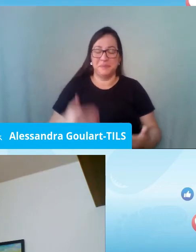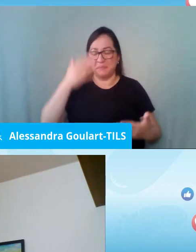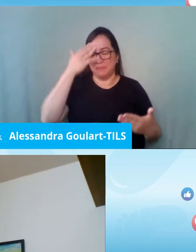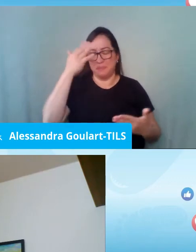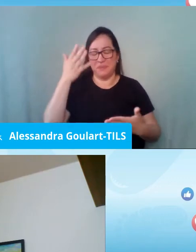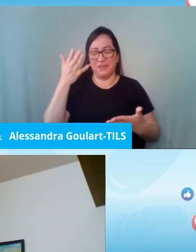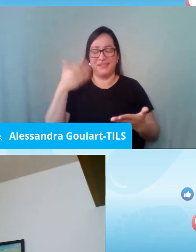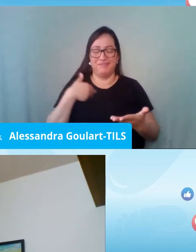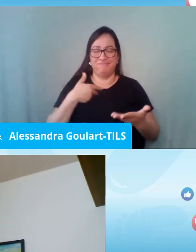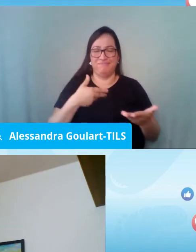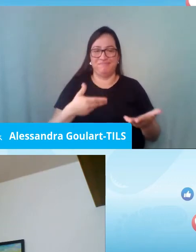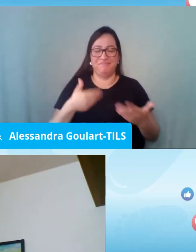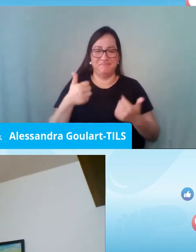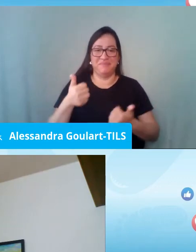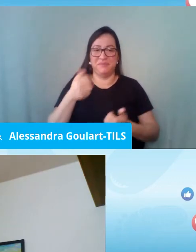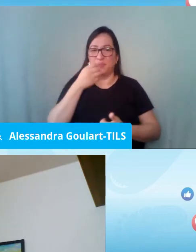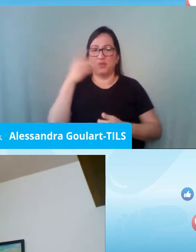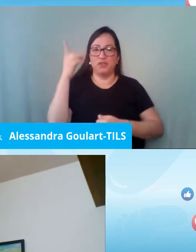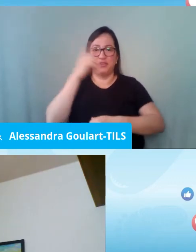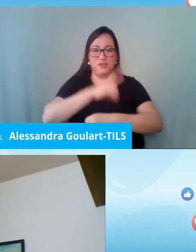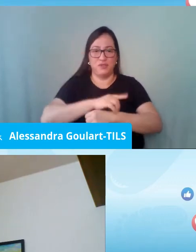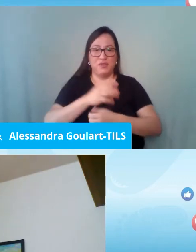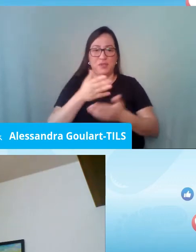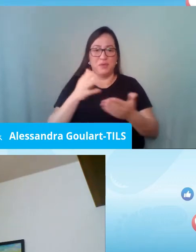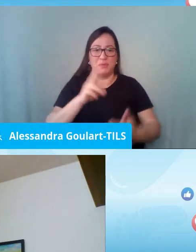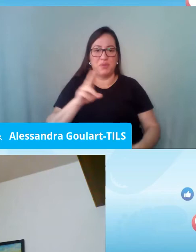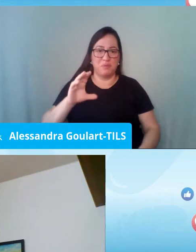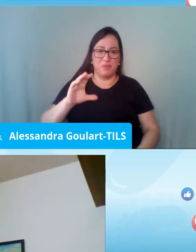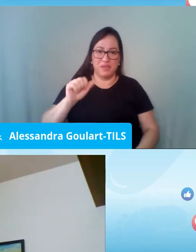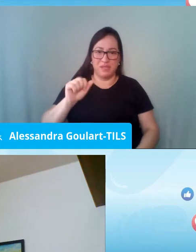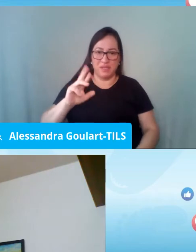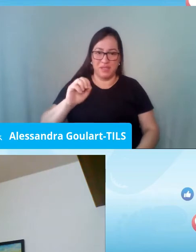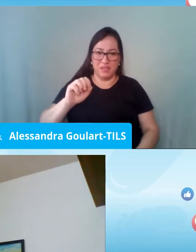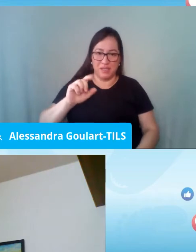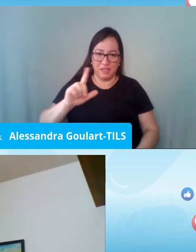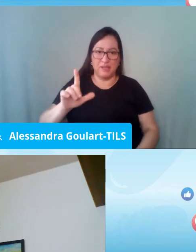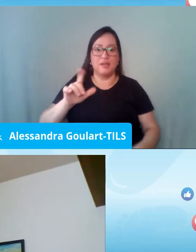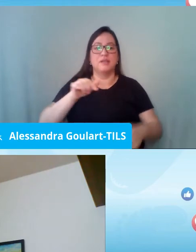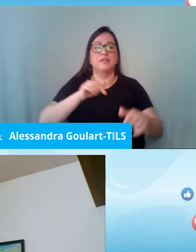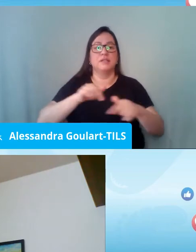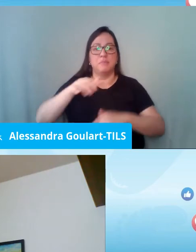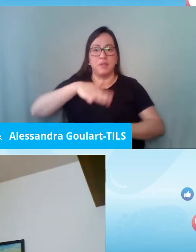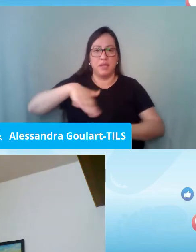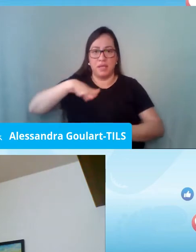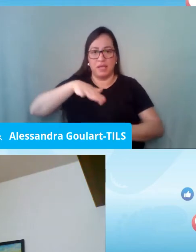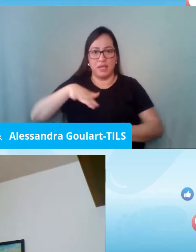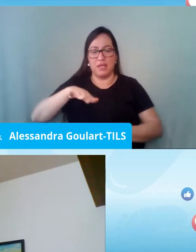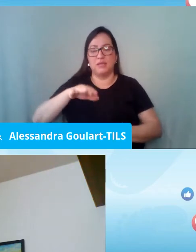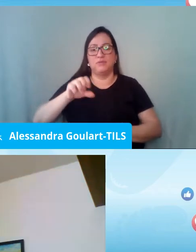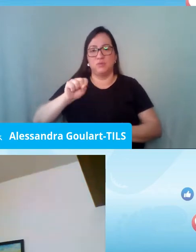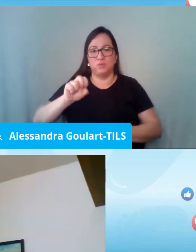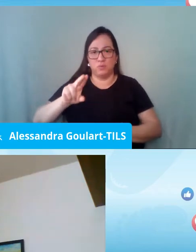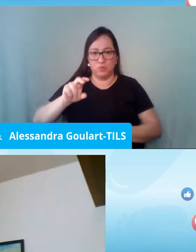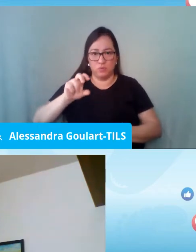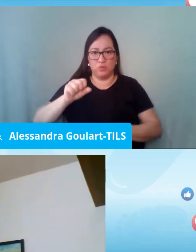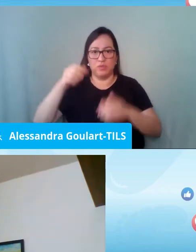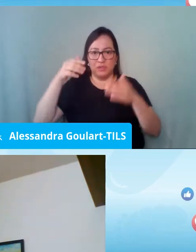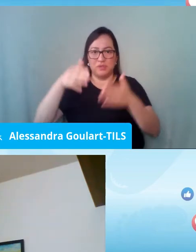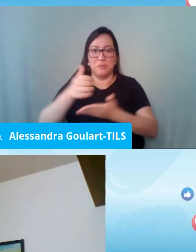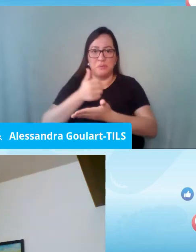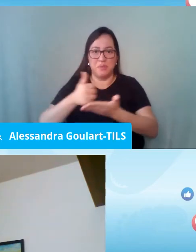Gabi. Bom dia, gente. Meu nome, então, é Carol Rodrigues, trabalho na Atenção Básica, na Coordenação Estadual de Atenção